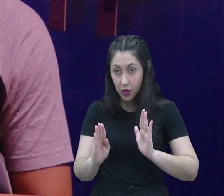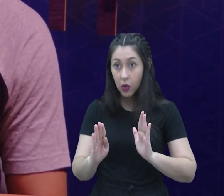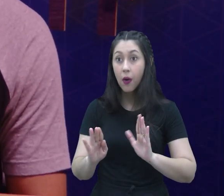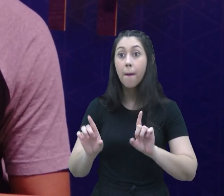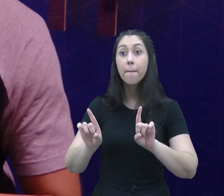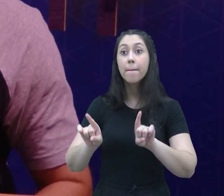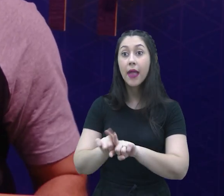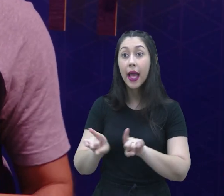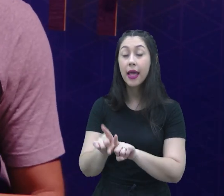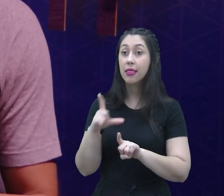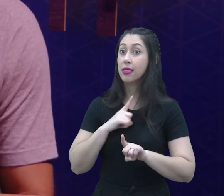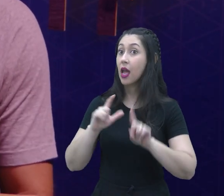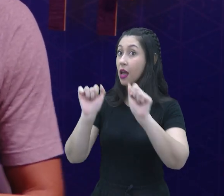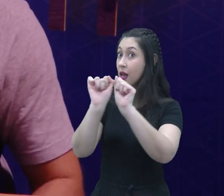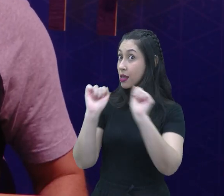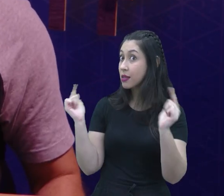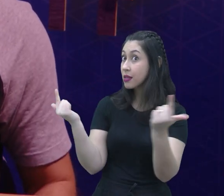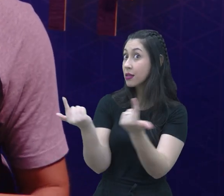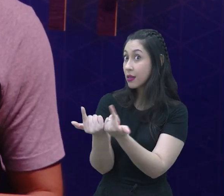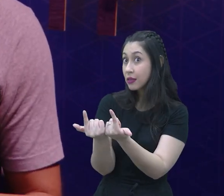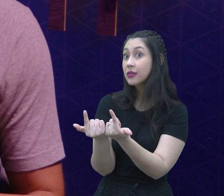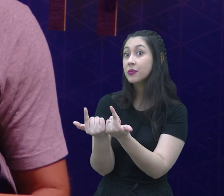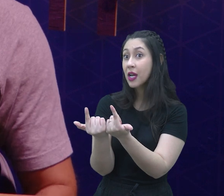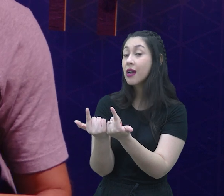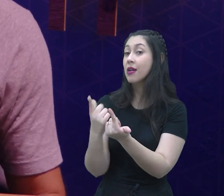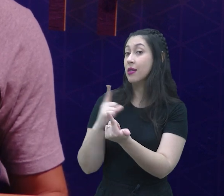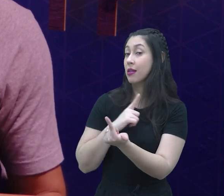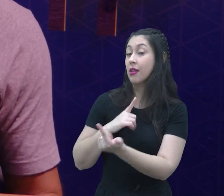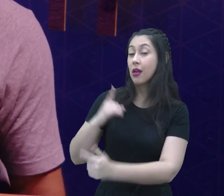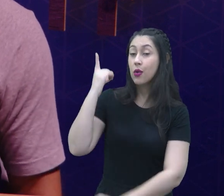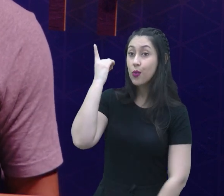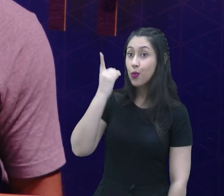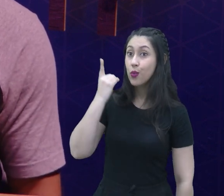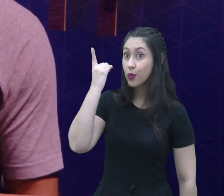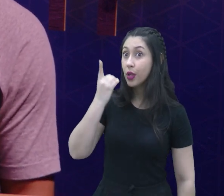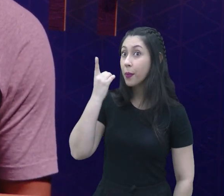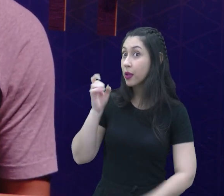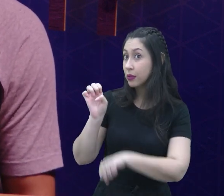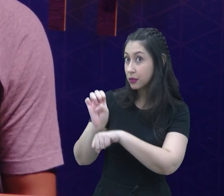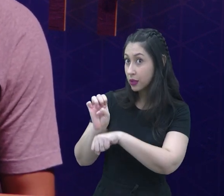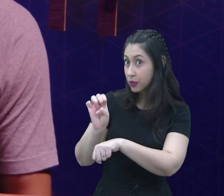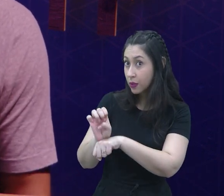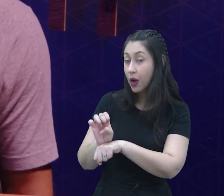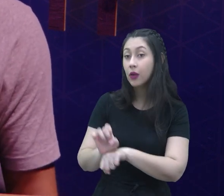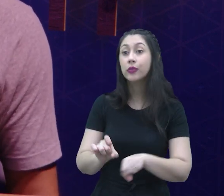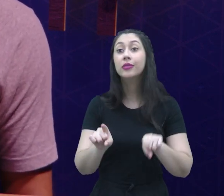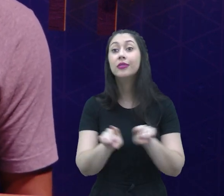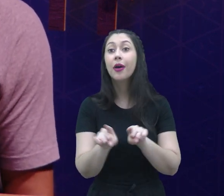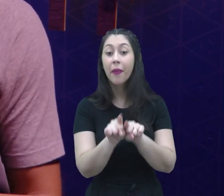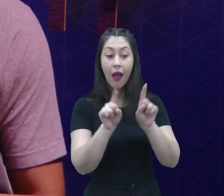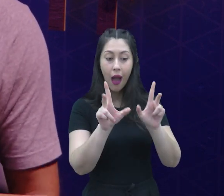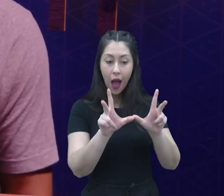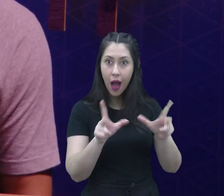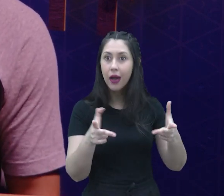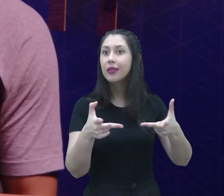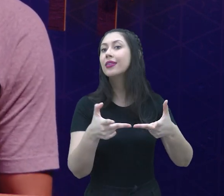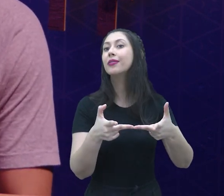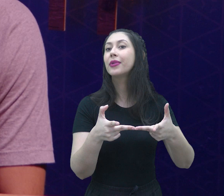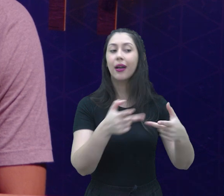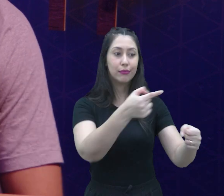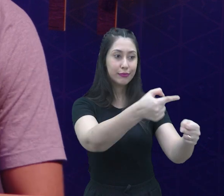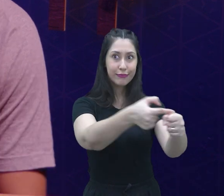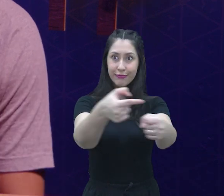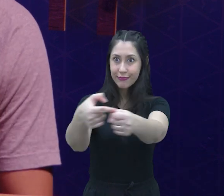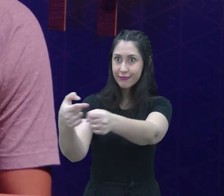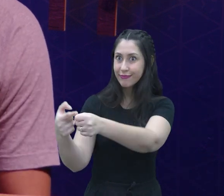Assembleia Legislativa a nível estadual, que é composta pelos deputados estaduais, e a gente tem a Câmara dos Vereadores